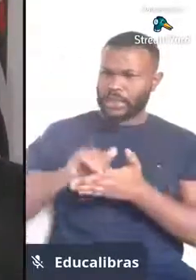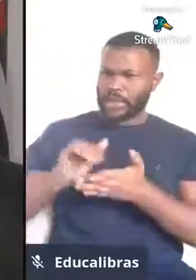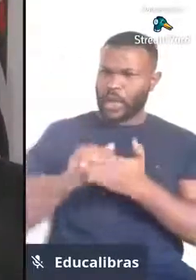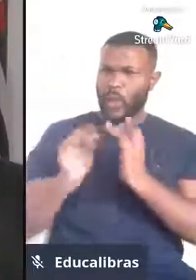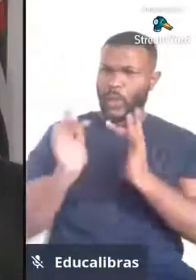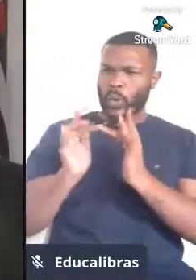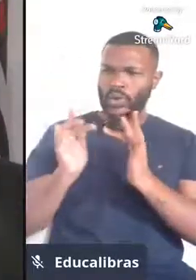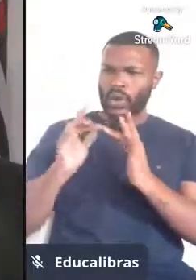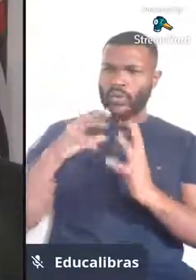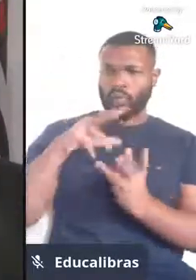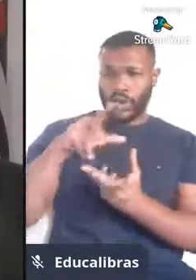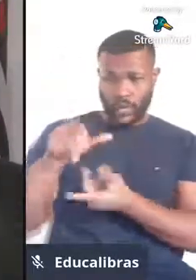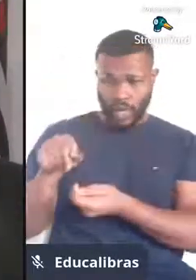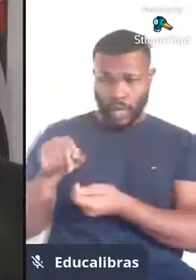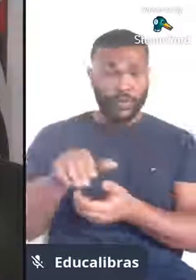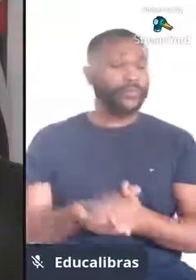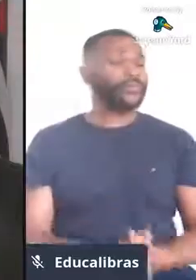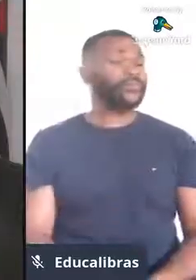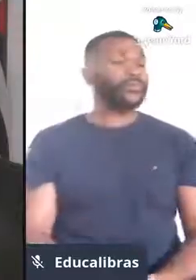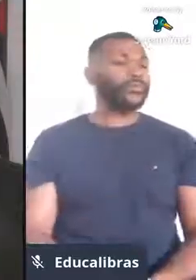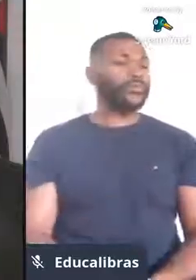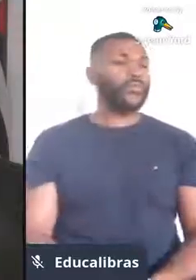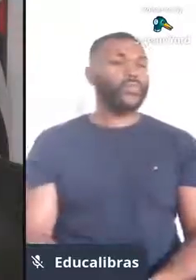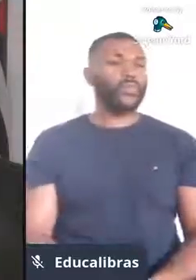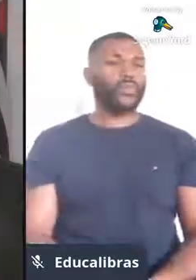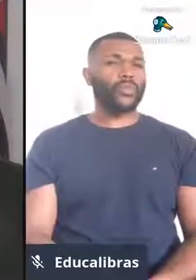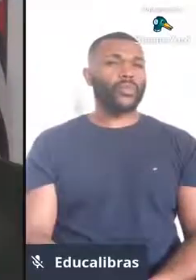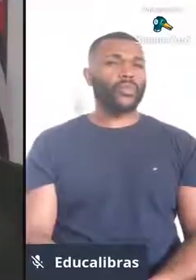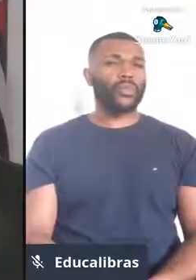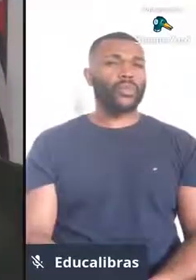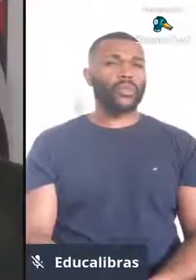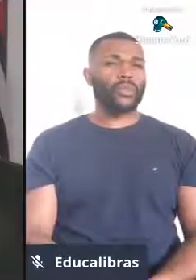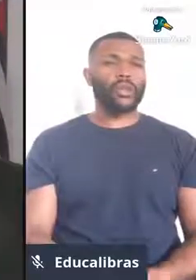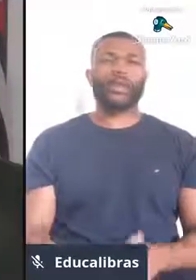A gente tem uma questão... Onde a gente pode avançar? Onde a gente